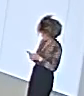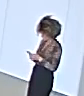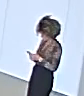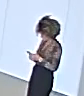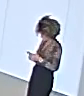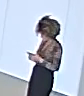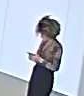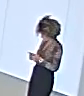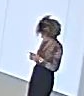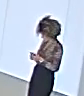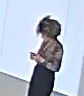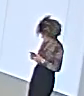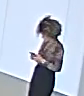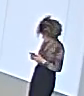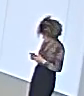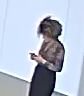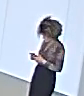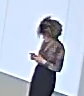o povo de Deus.